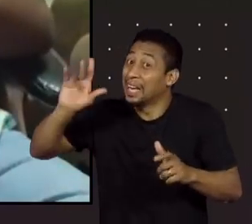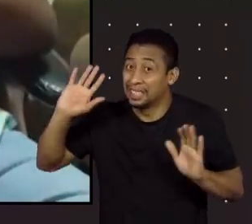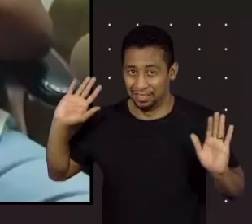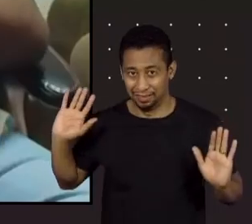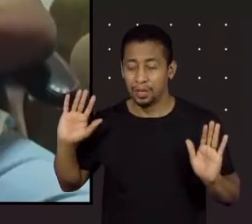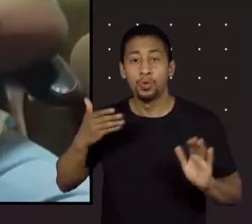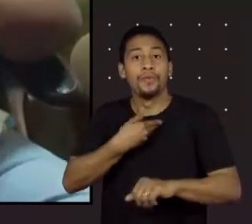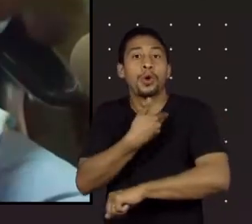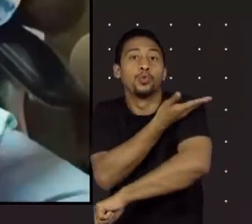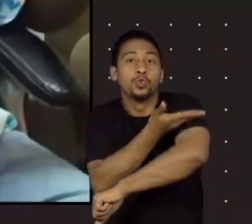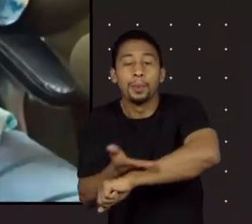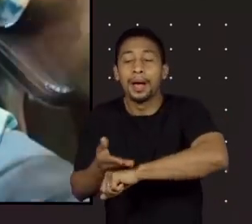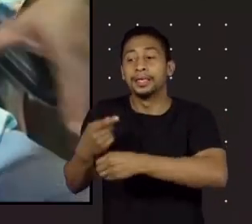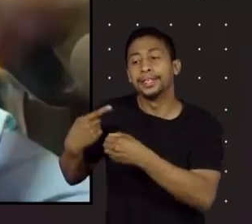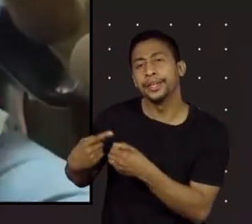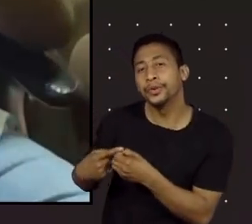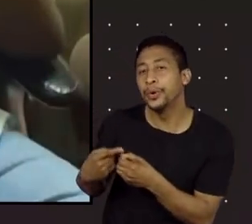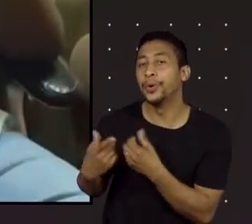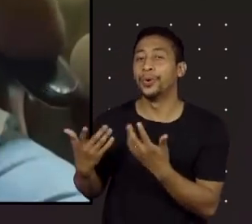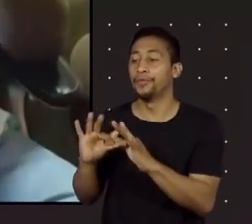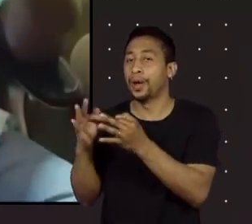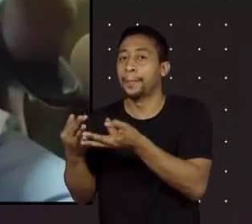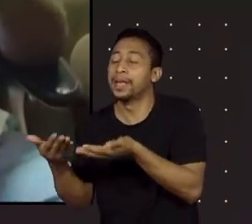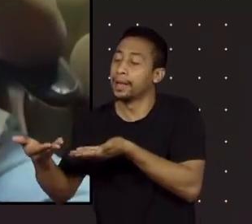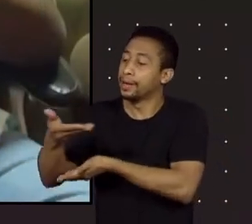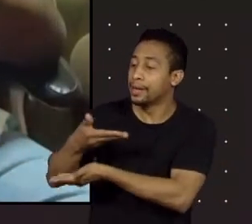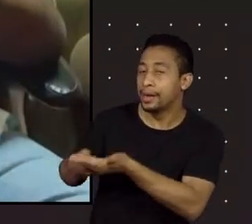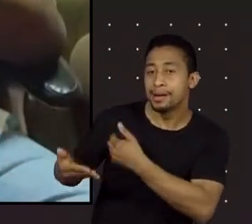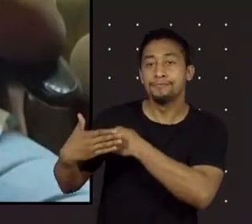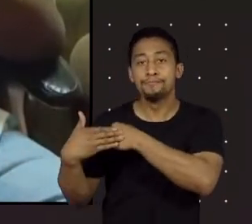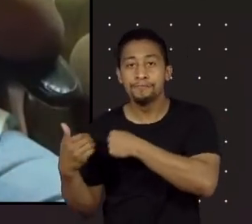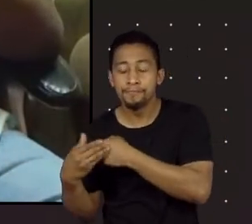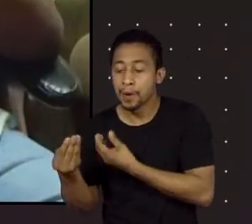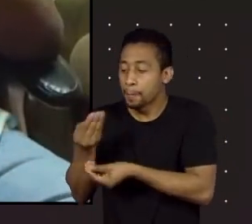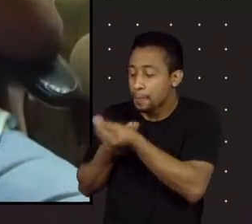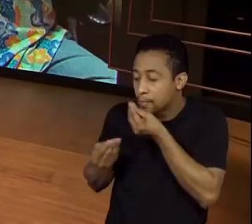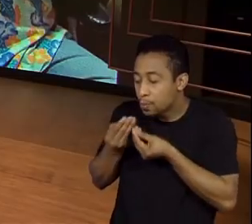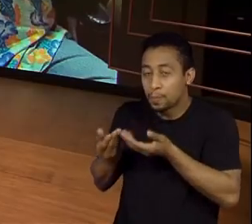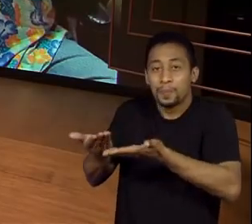aqui, pode dormir aqui. Não, aí era Rio de Janeiro.